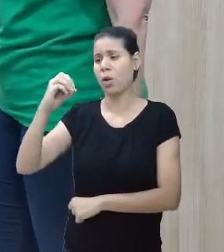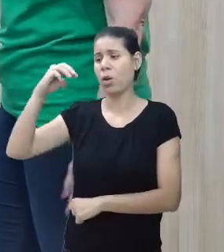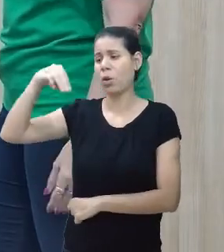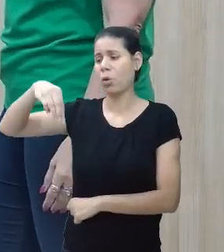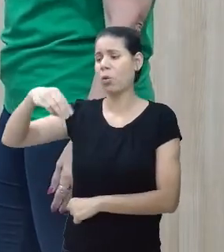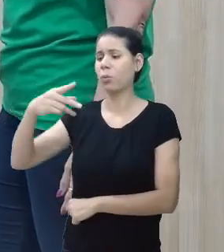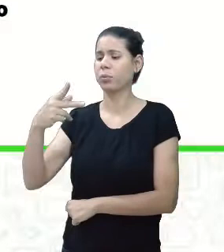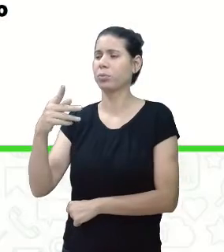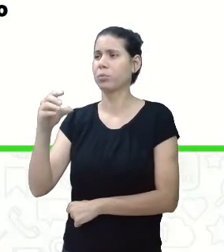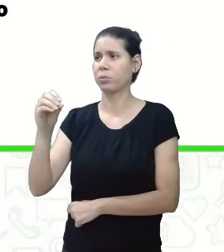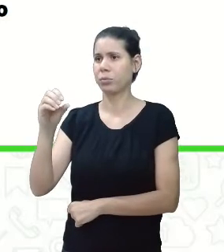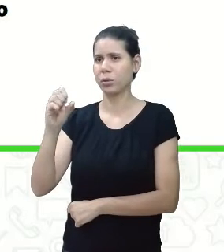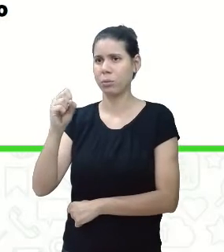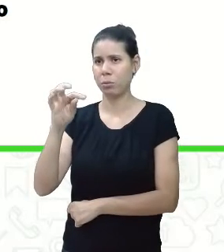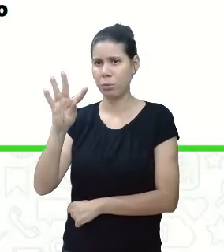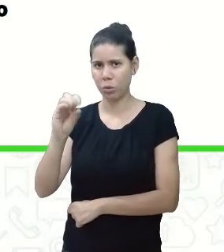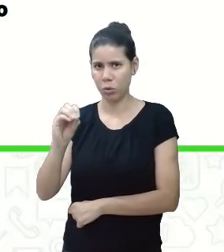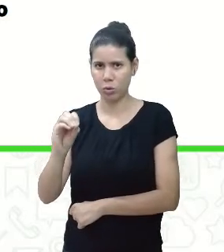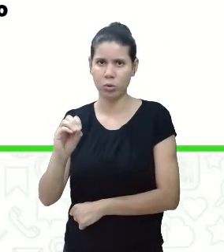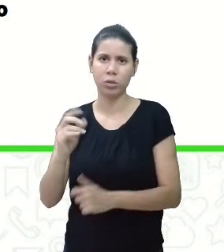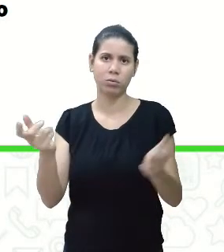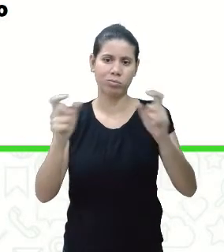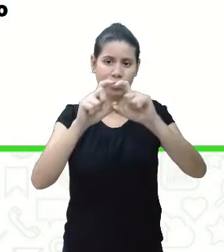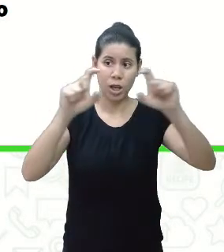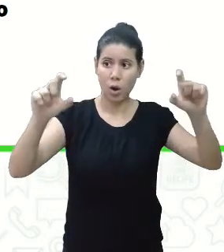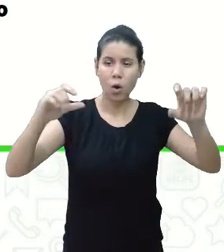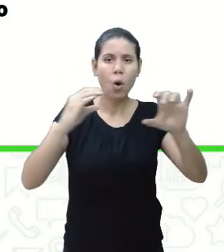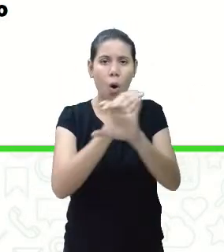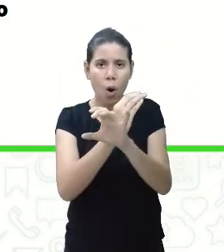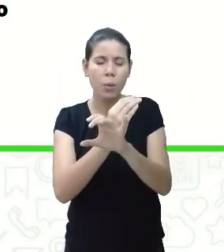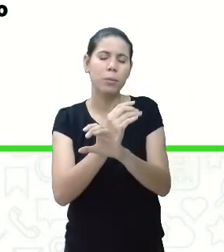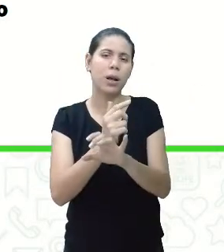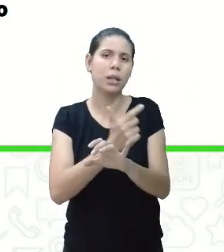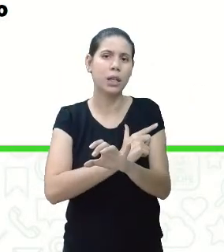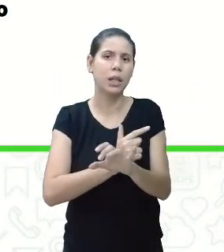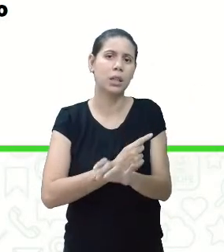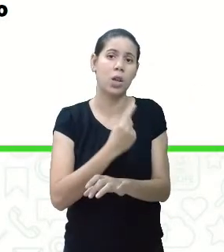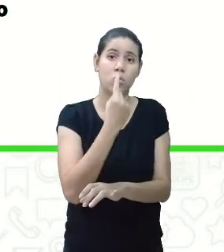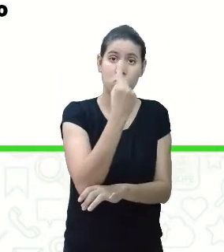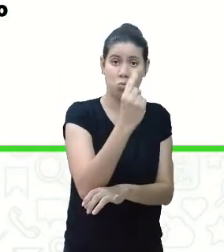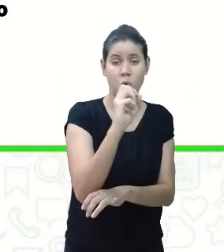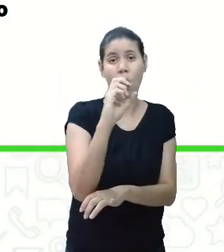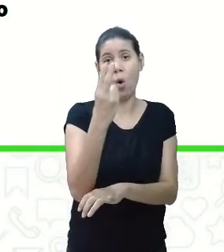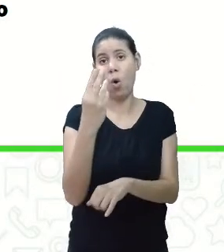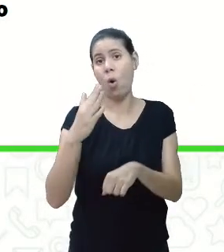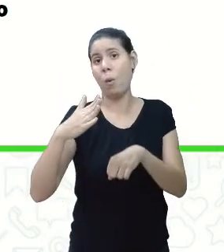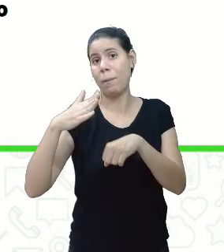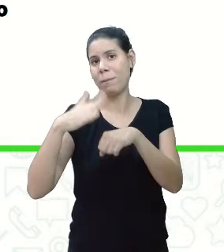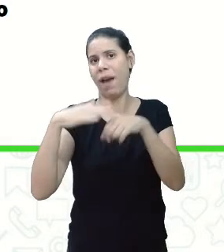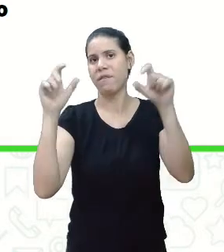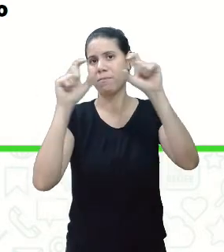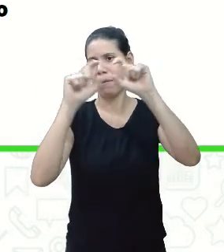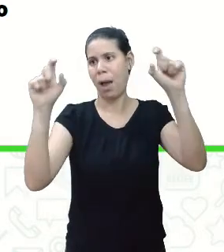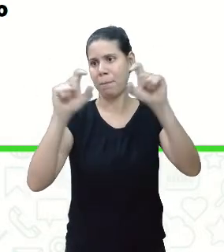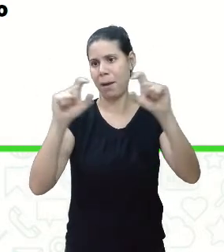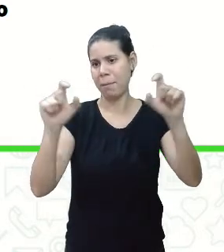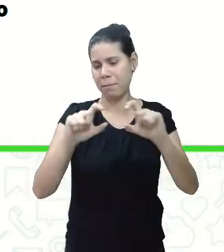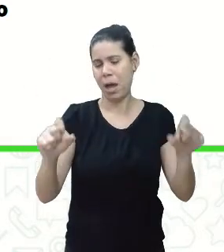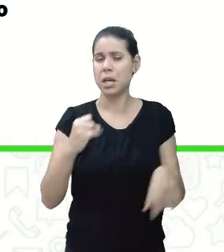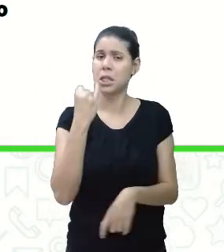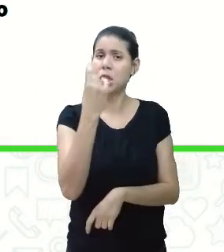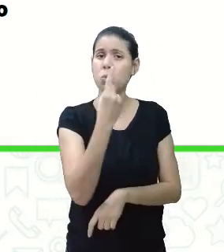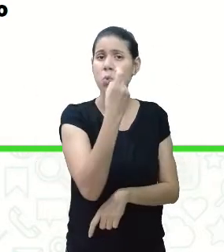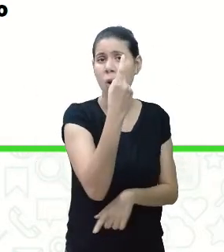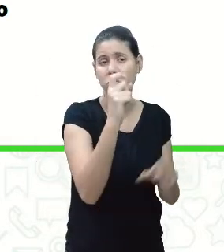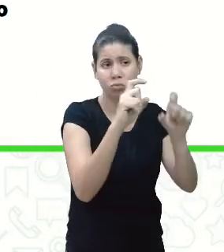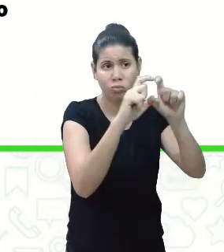Então, o período é um enunciado com sentido completo, constituído por uma ou mais orações. Quando há apenas uma